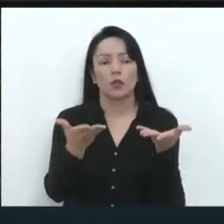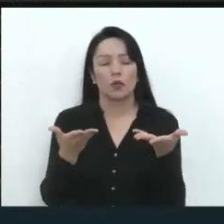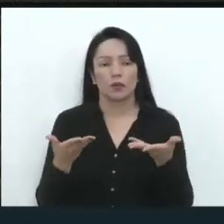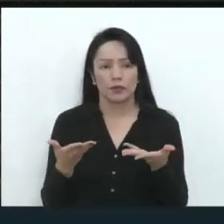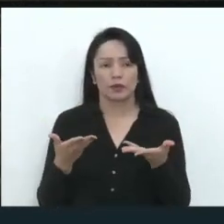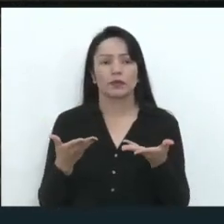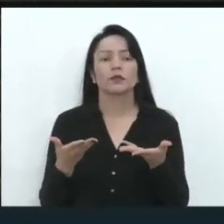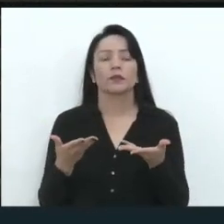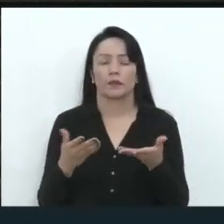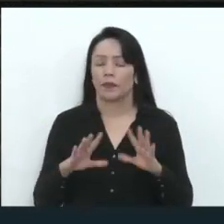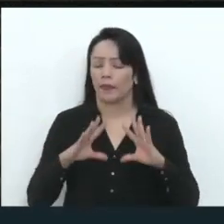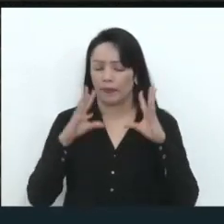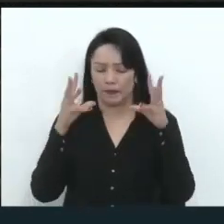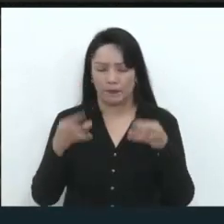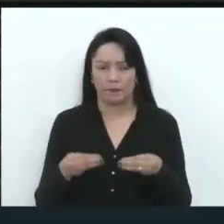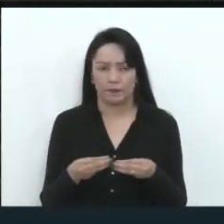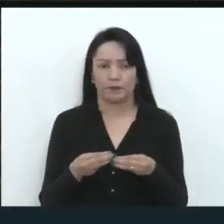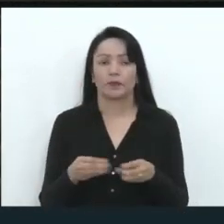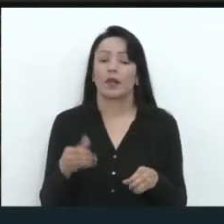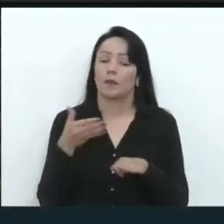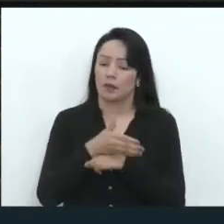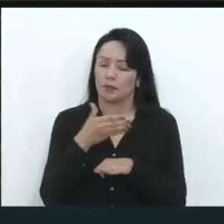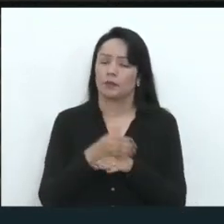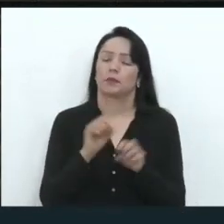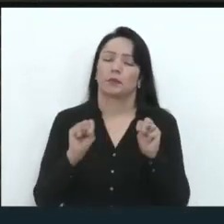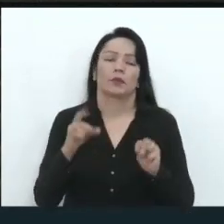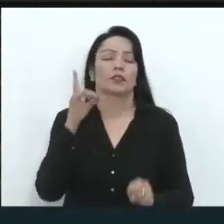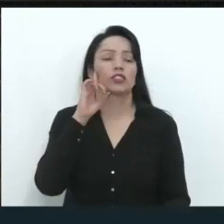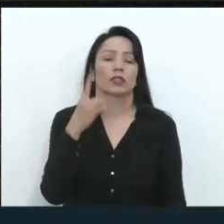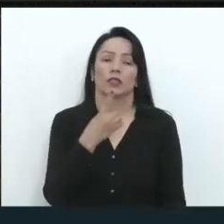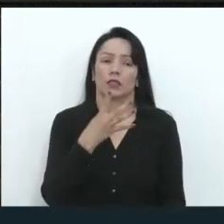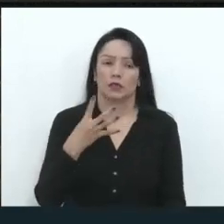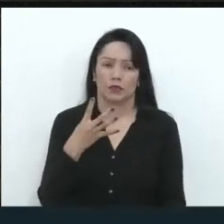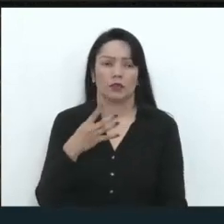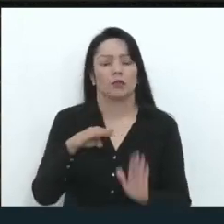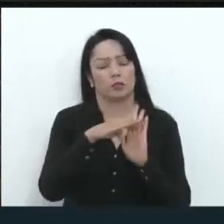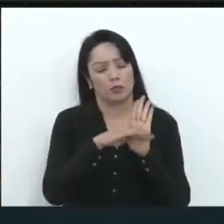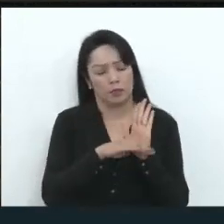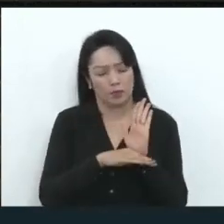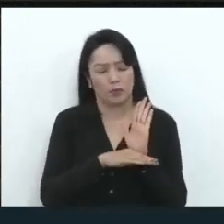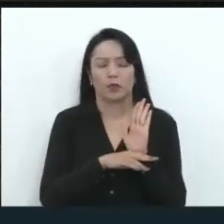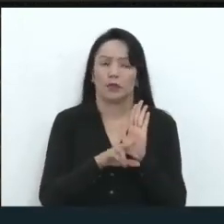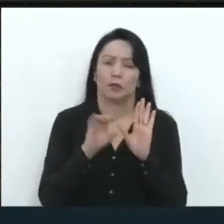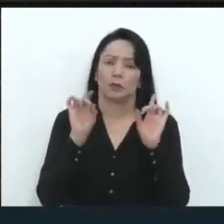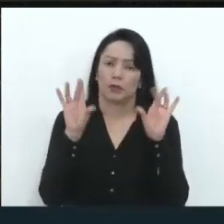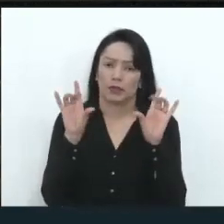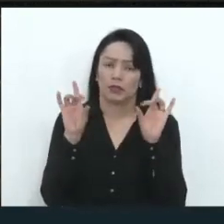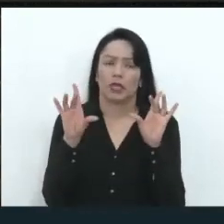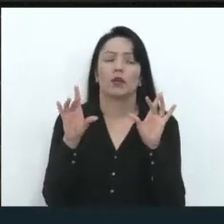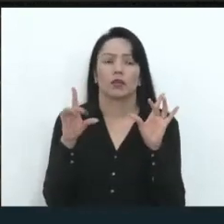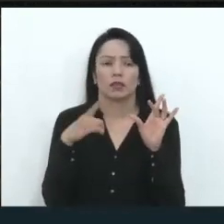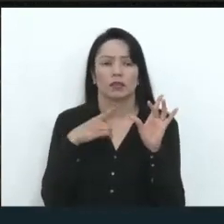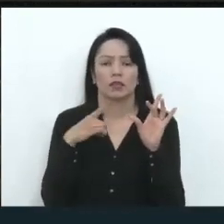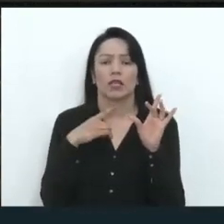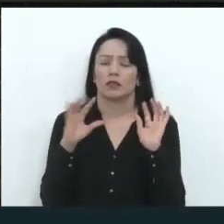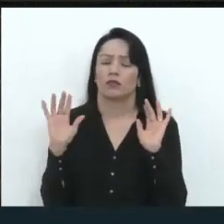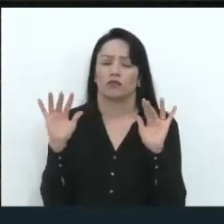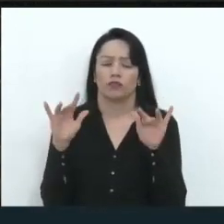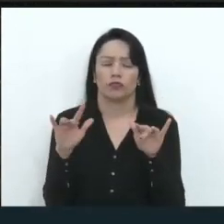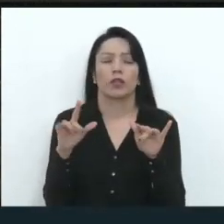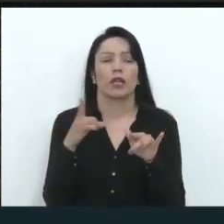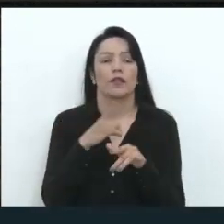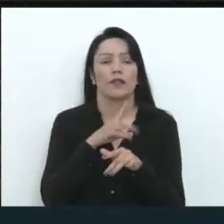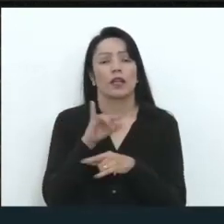a todos e todas para que participem no dia 14 de toda a programação, em especial da solenidade que será